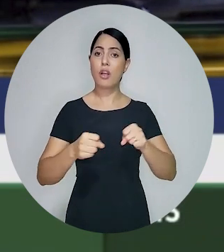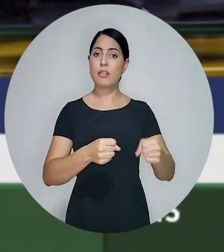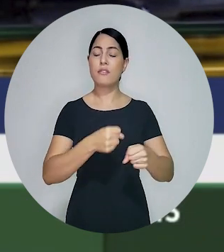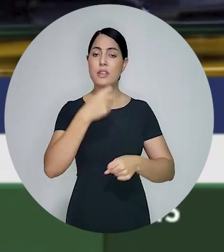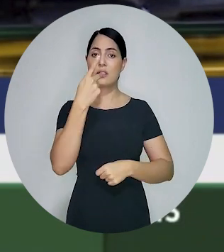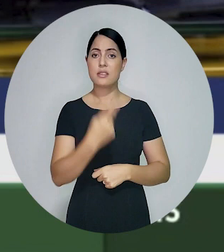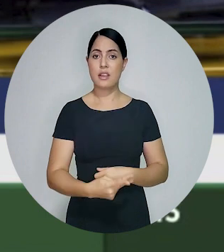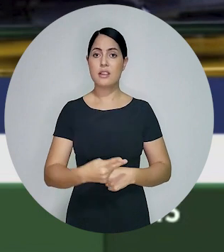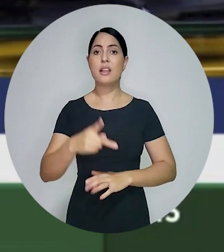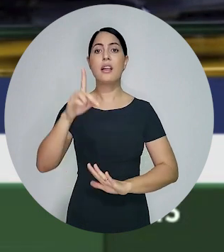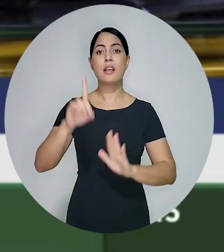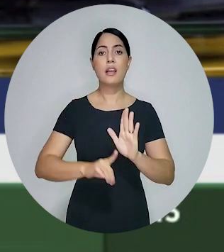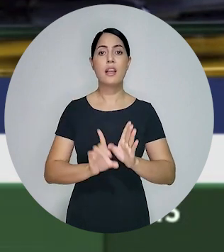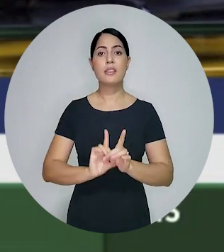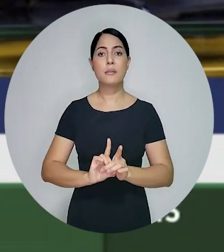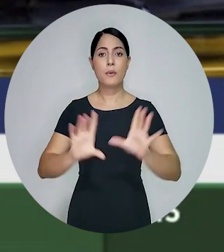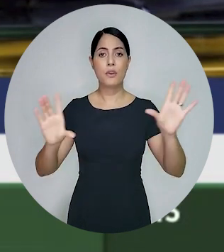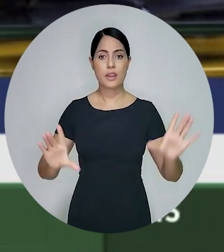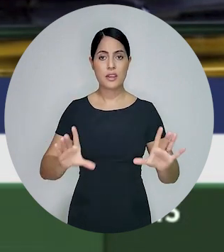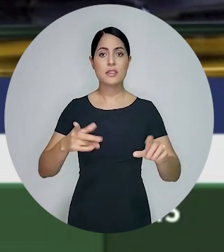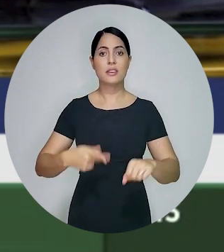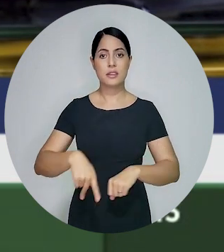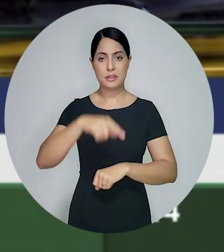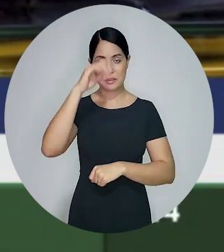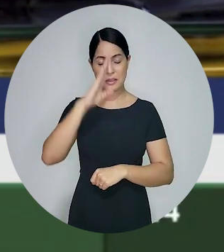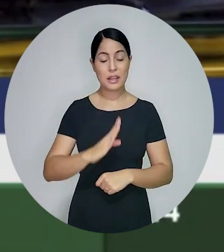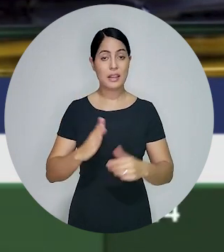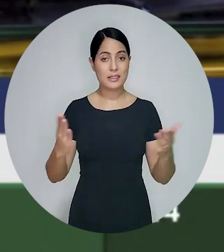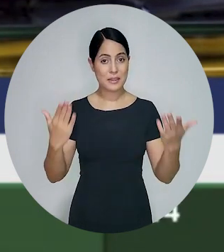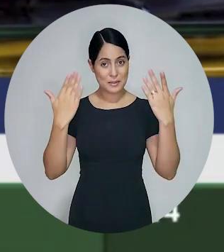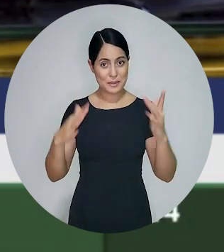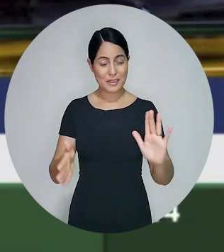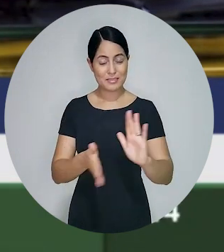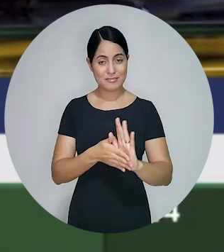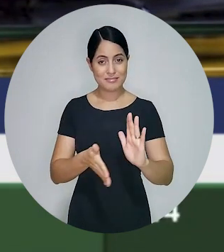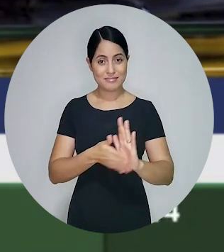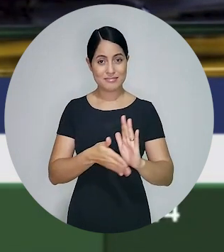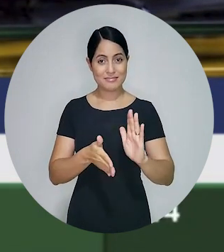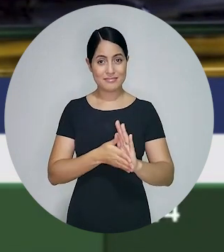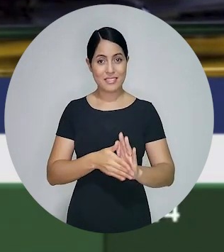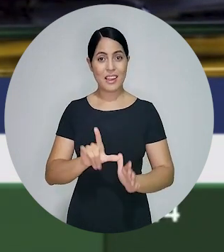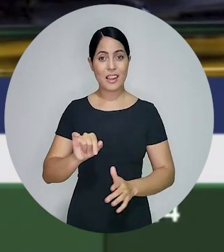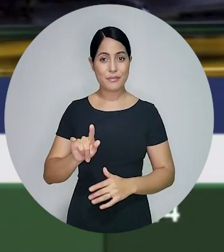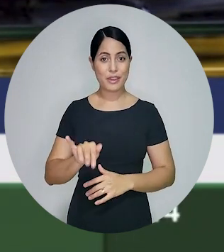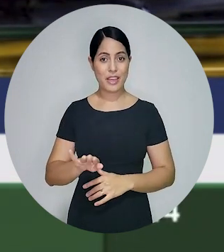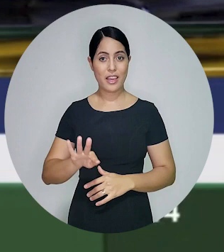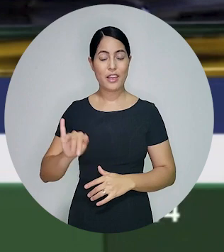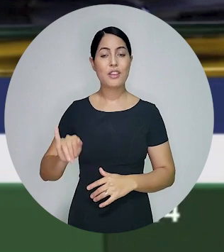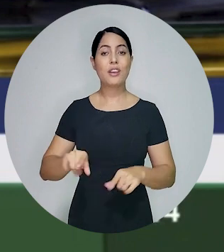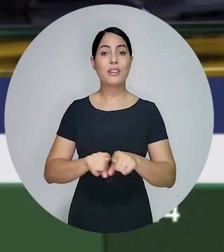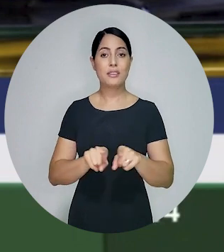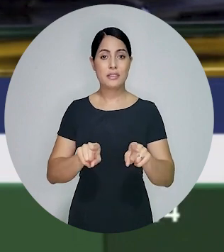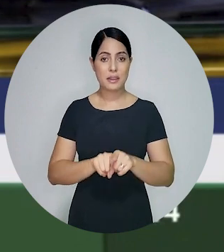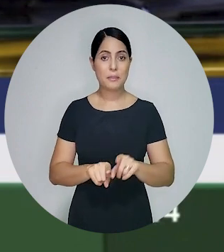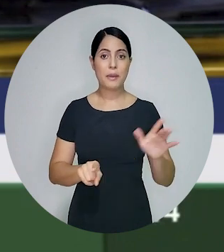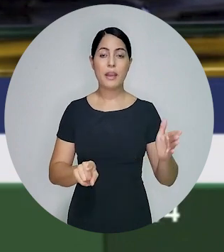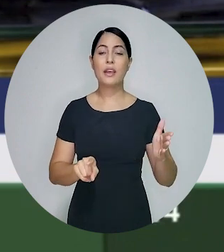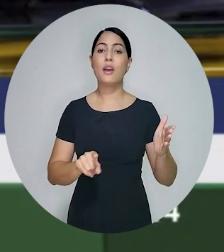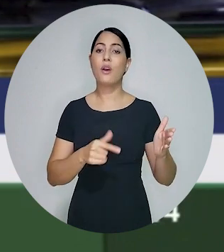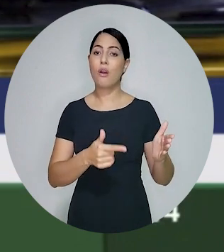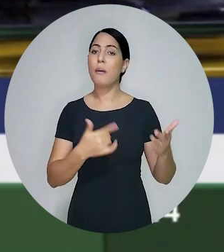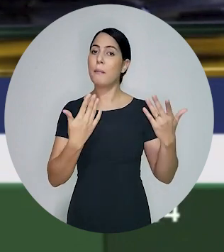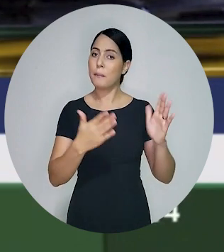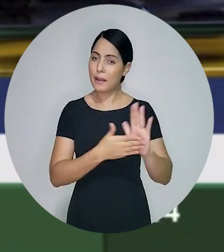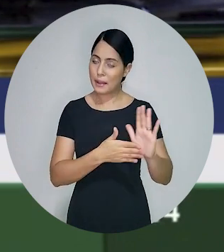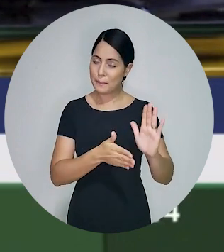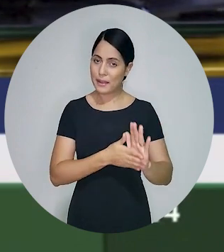do cidadão, são direitos de cidadania, direitos inerentes ao sistema democrático. Parabéns, deputado Lafayette, pelo trabalho, parabéns,